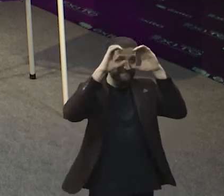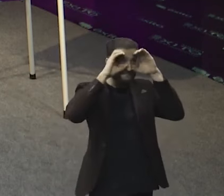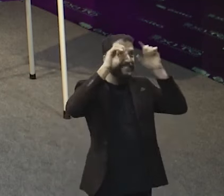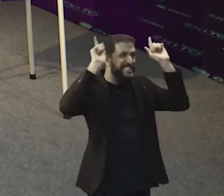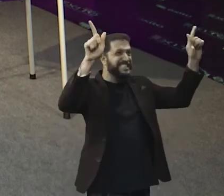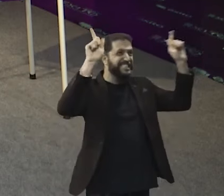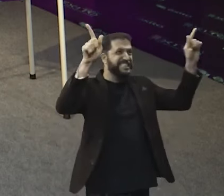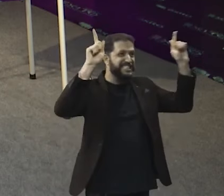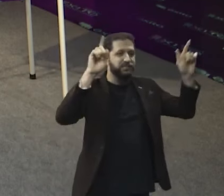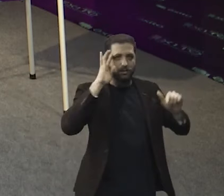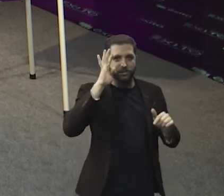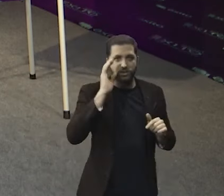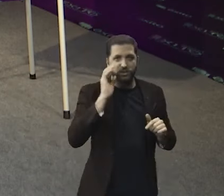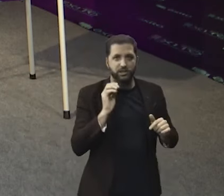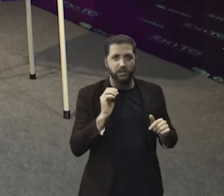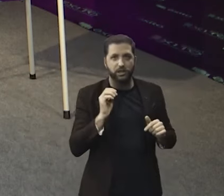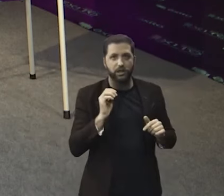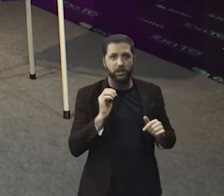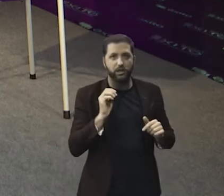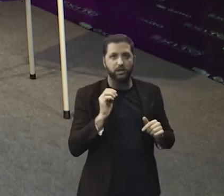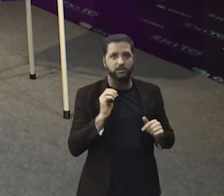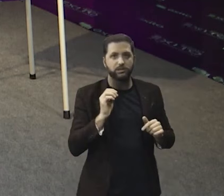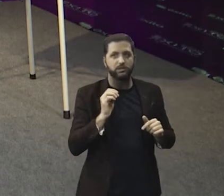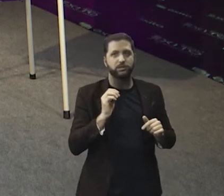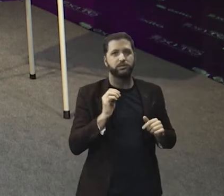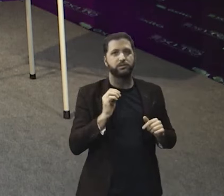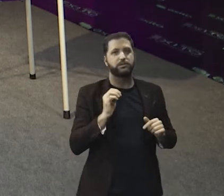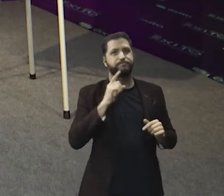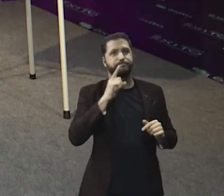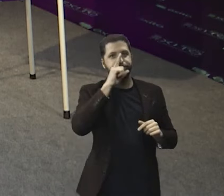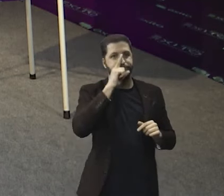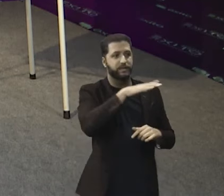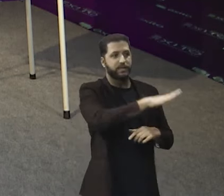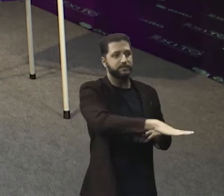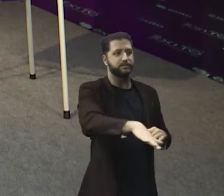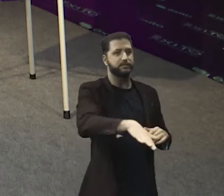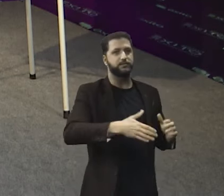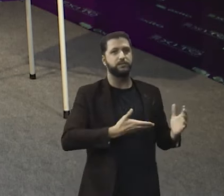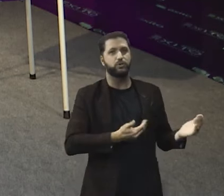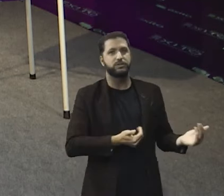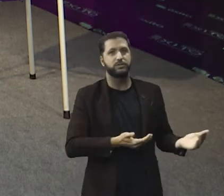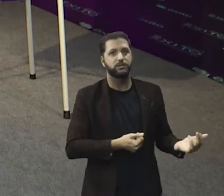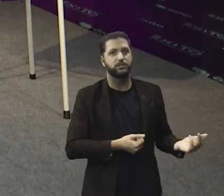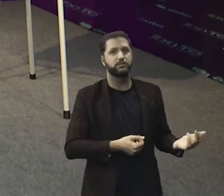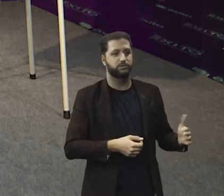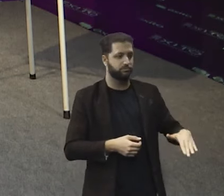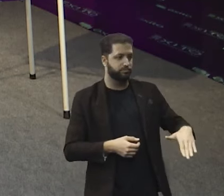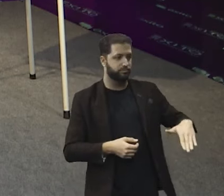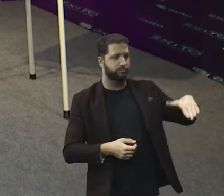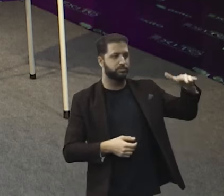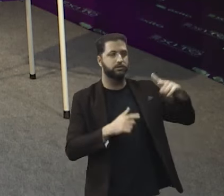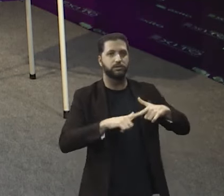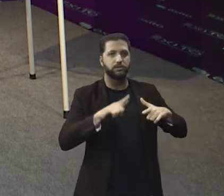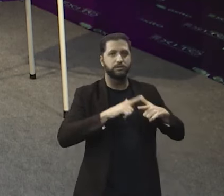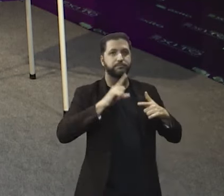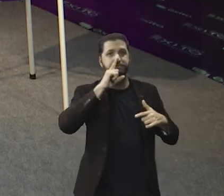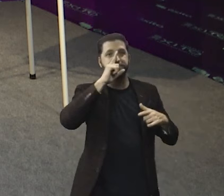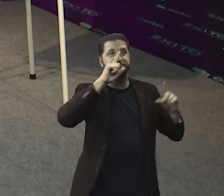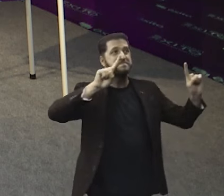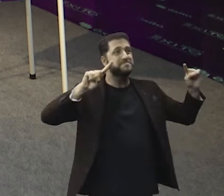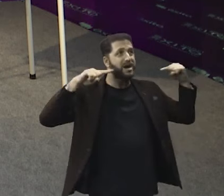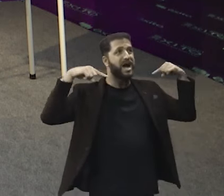um risco tremendo para nossas crianças pros nossos adolescentes por qu andr Por que você tá falando que é mais arriscado ainda para criança e